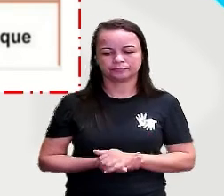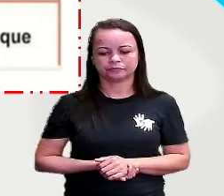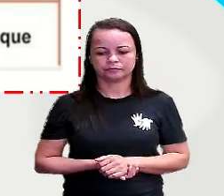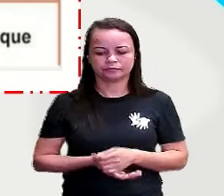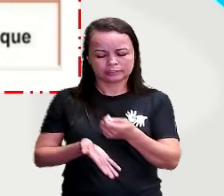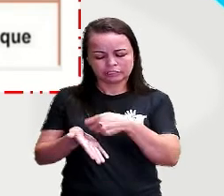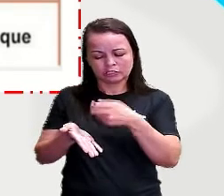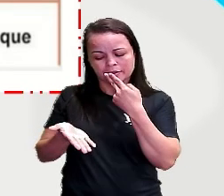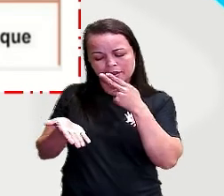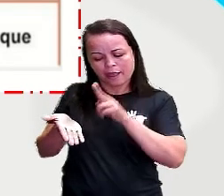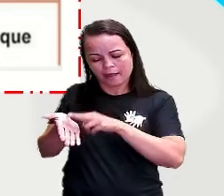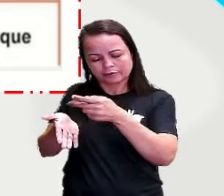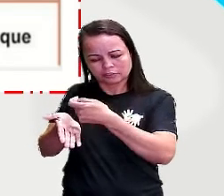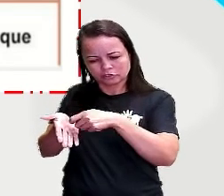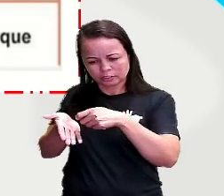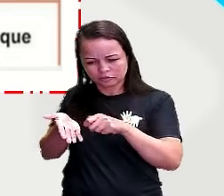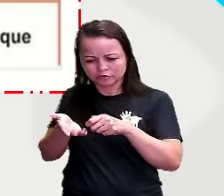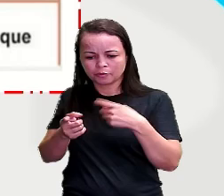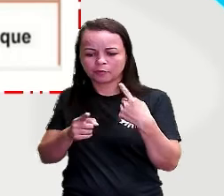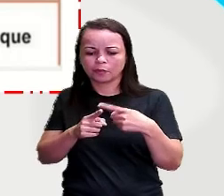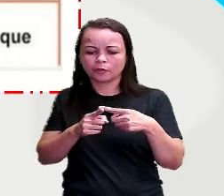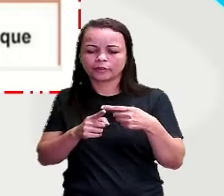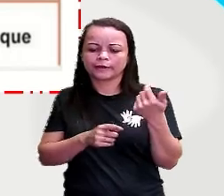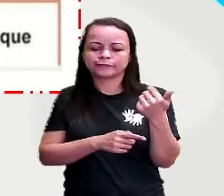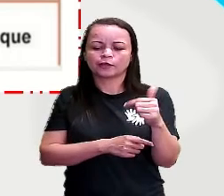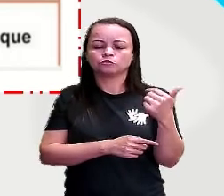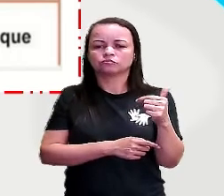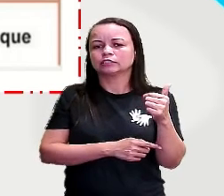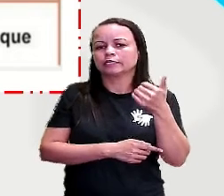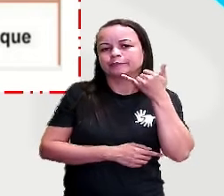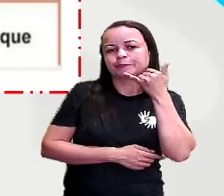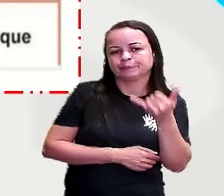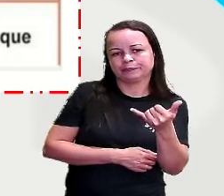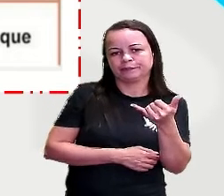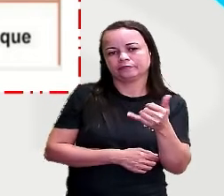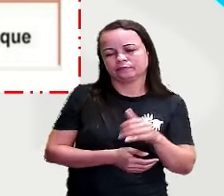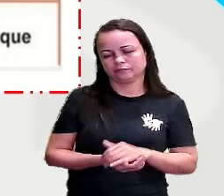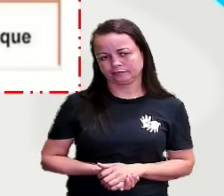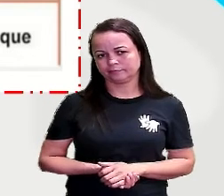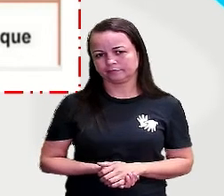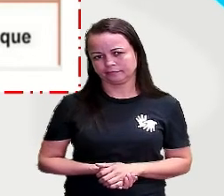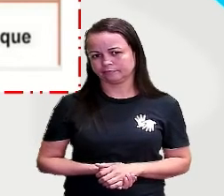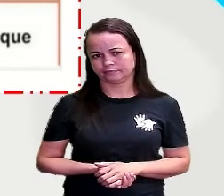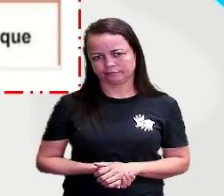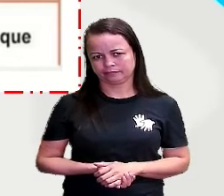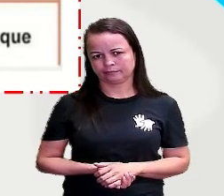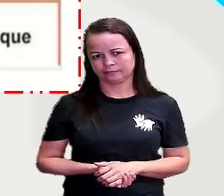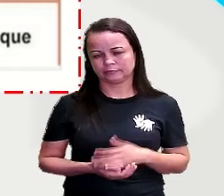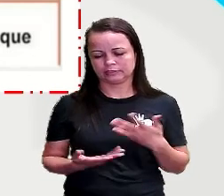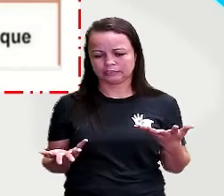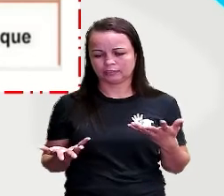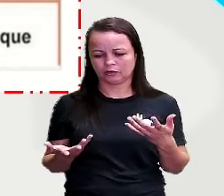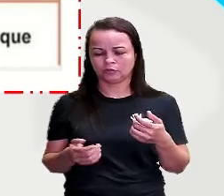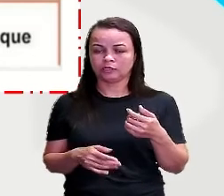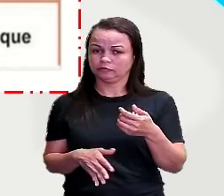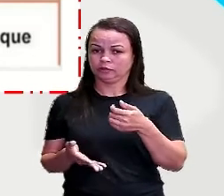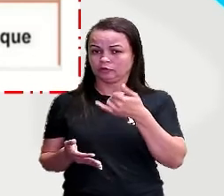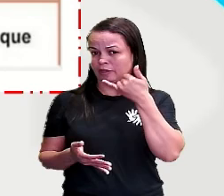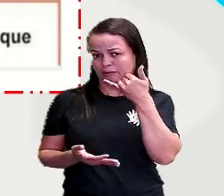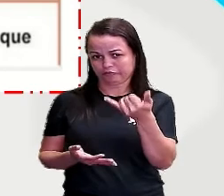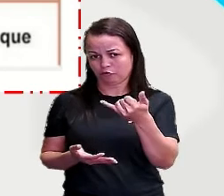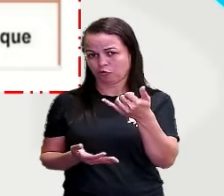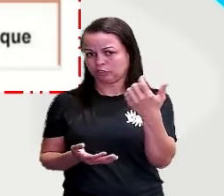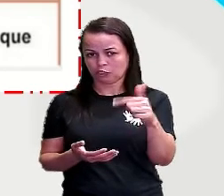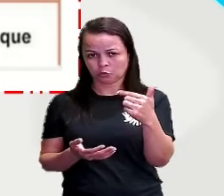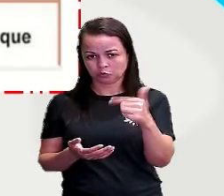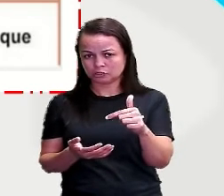visto que não havia telefone. Então, ó, elas escreviam cartas porque não tinham telefone. Já que não tinham telefone,